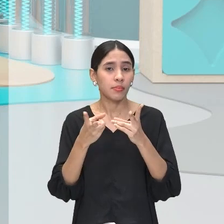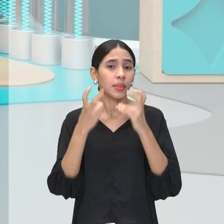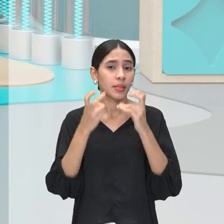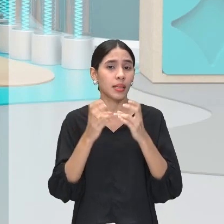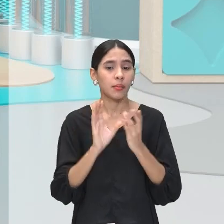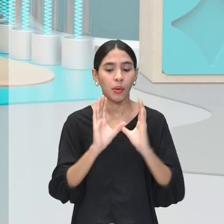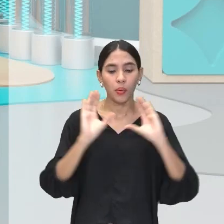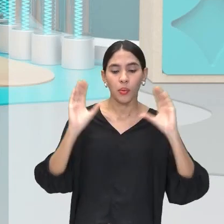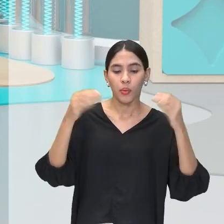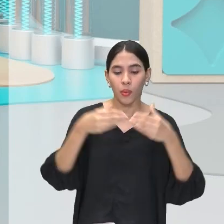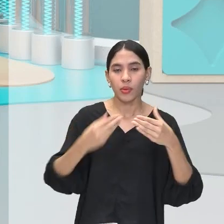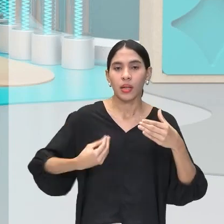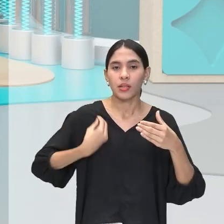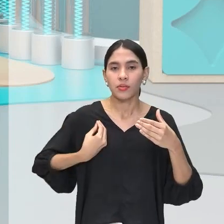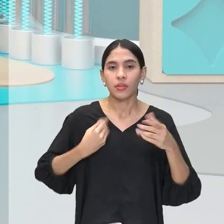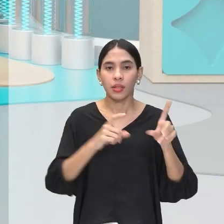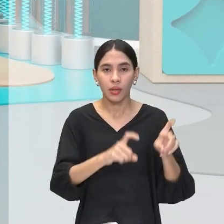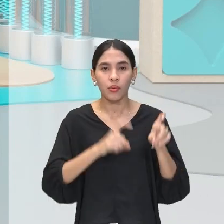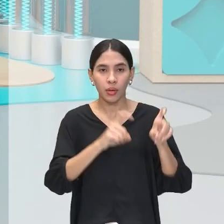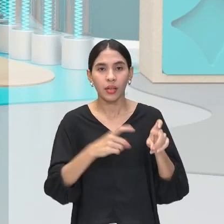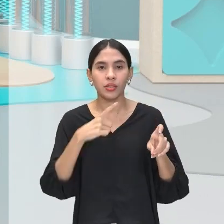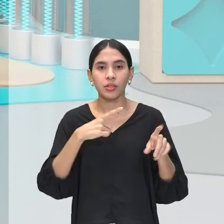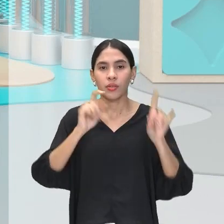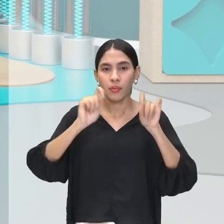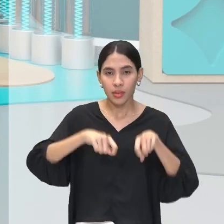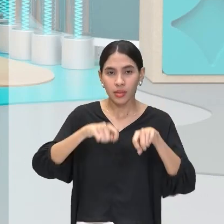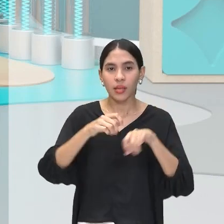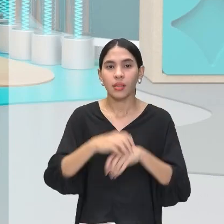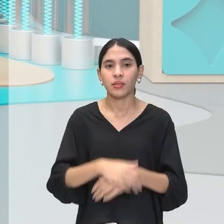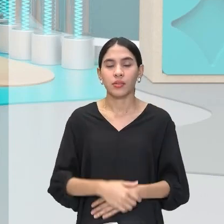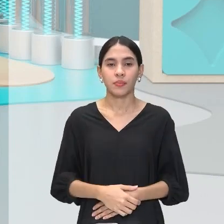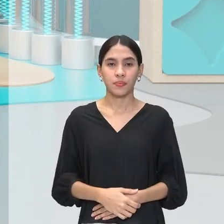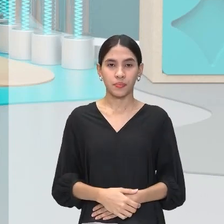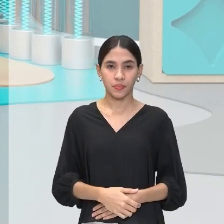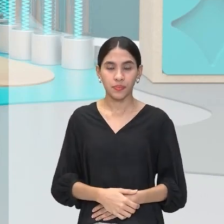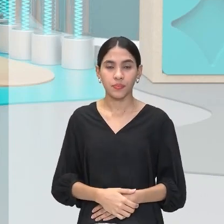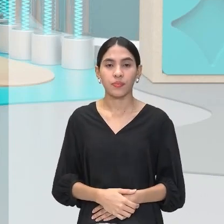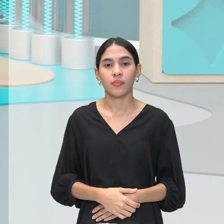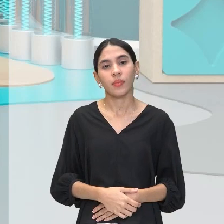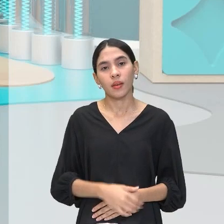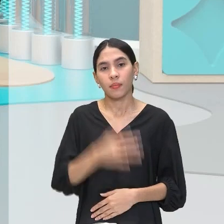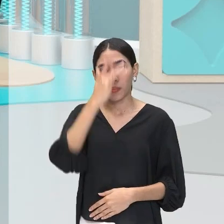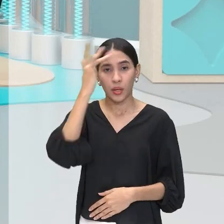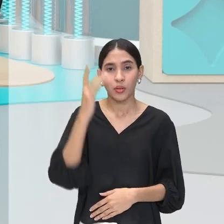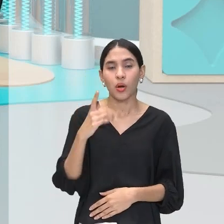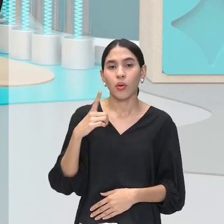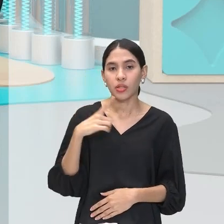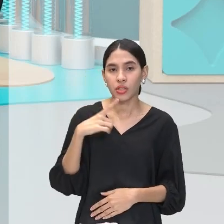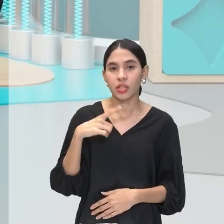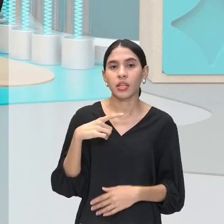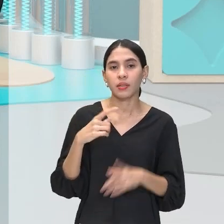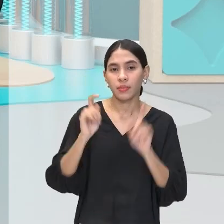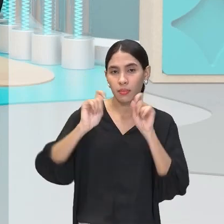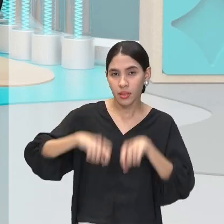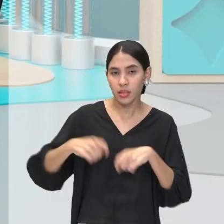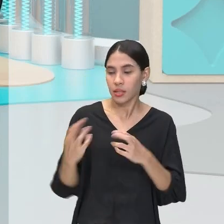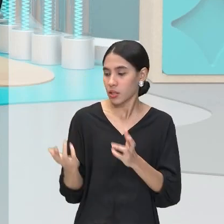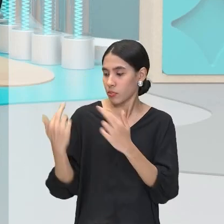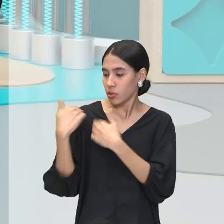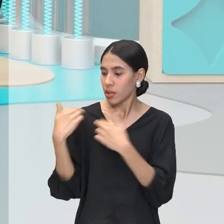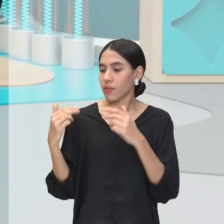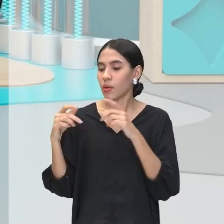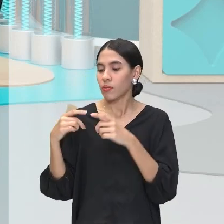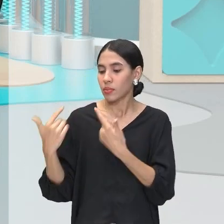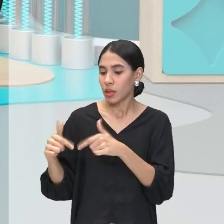eram plenamente capazes, eram assim encarados, né? Como alguém que podia ser responsável tanto para o trabalho,